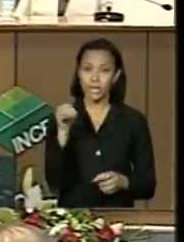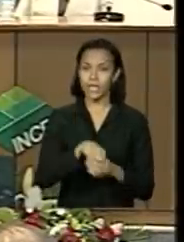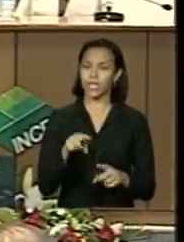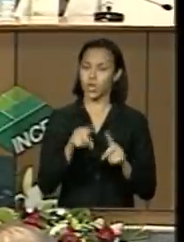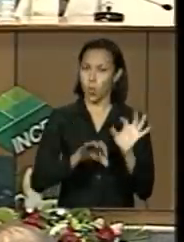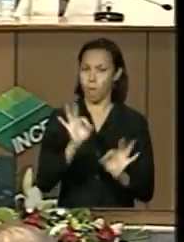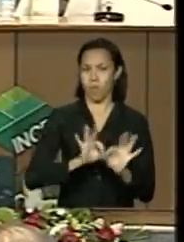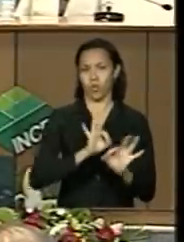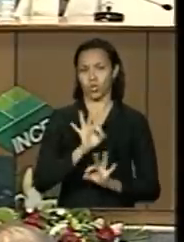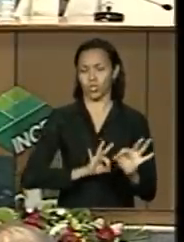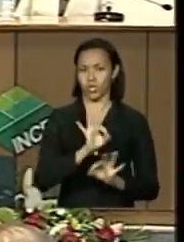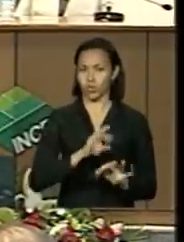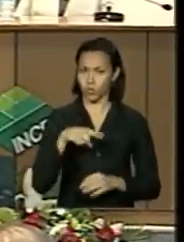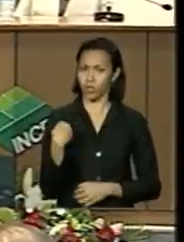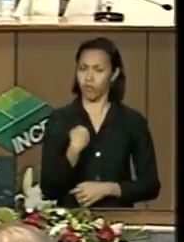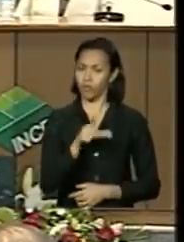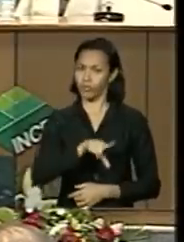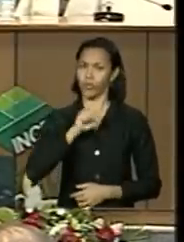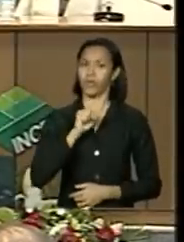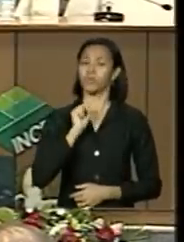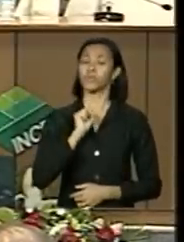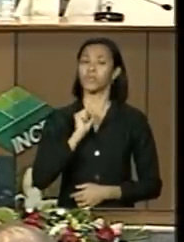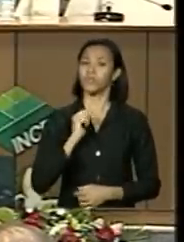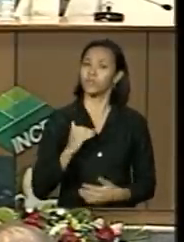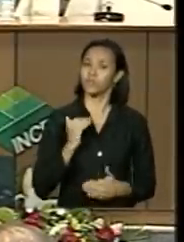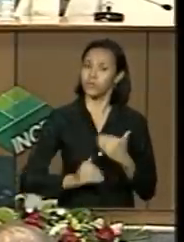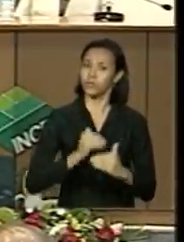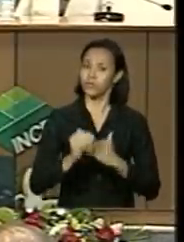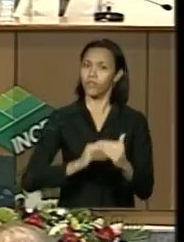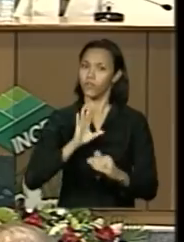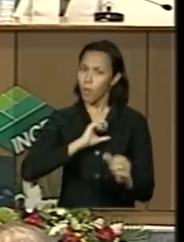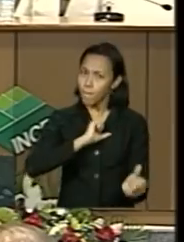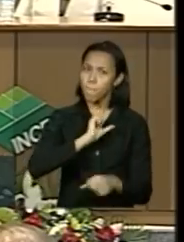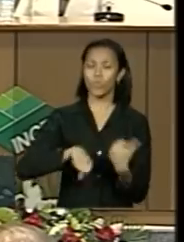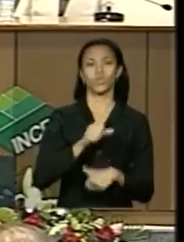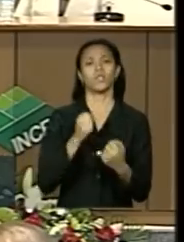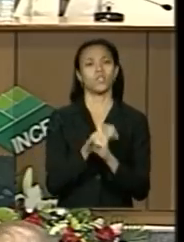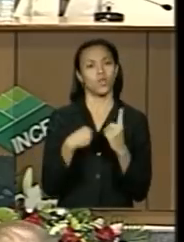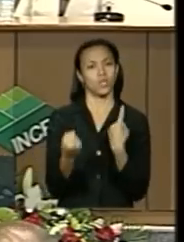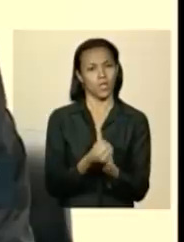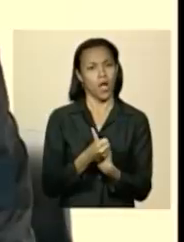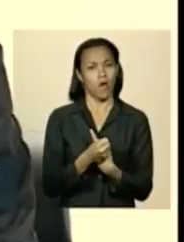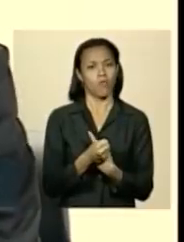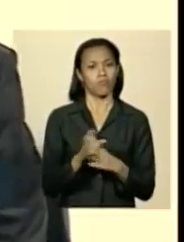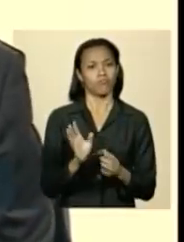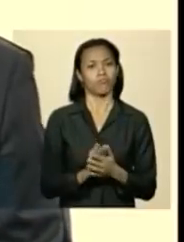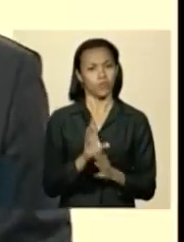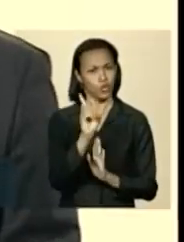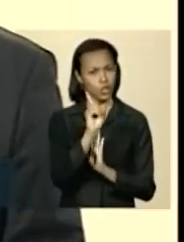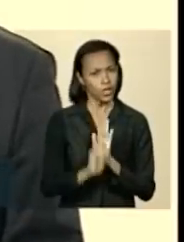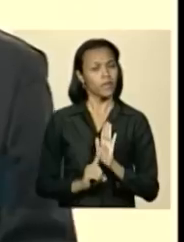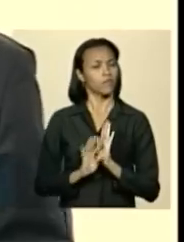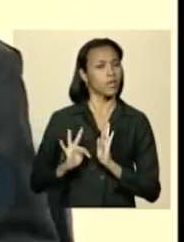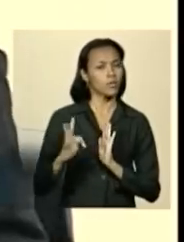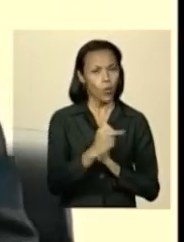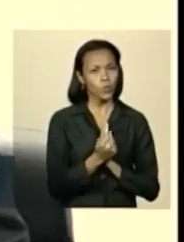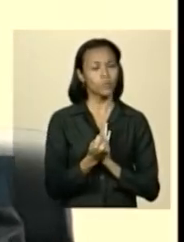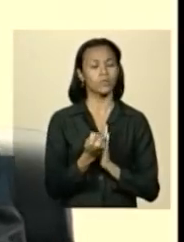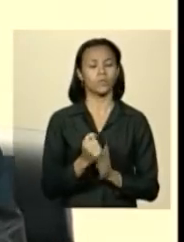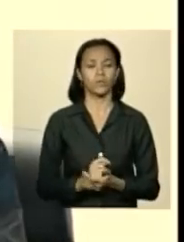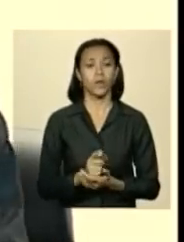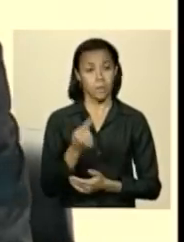projeto que nós optamos de construir uma transformação Social pela Via democrática apostando